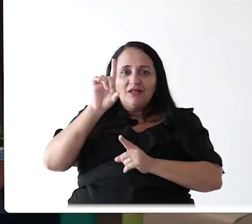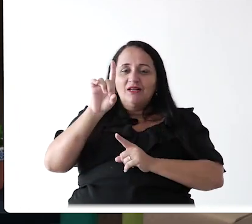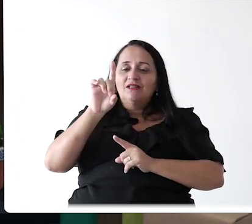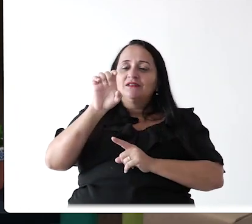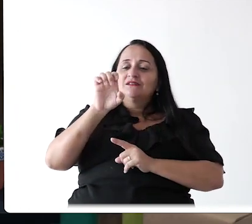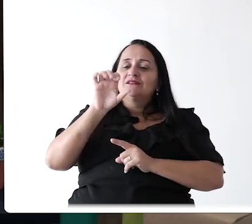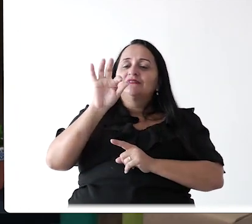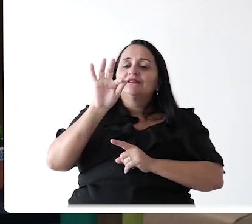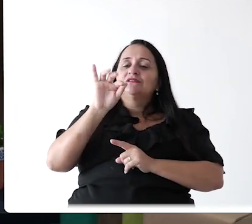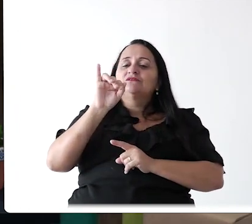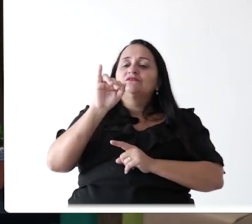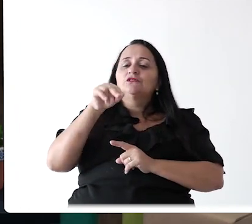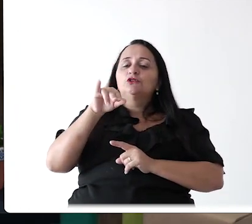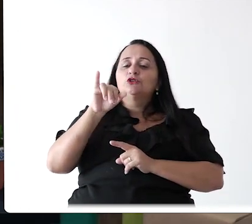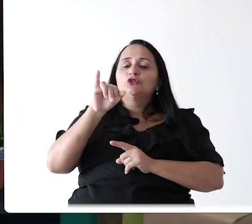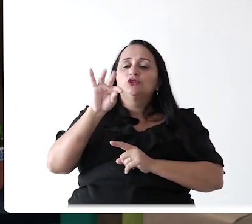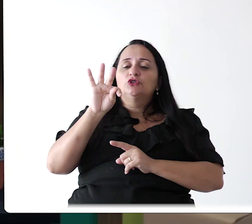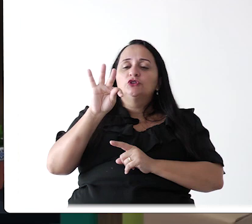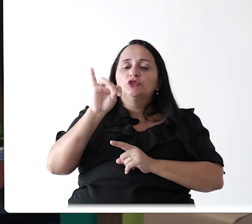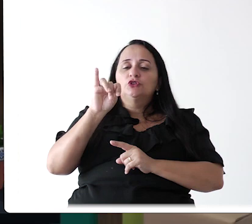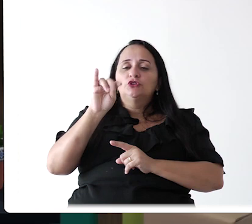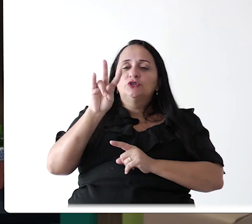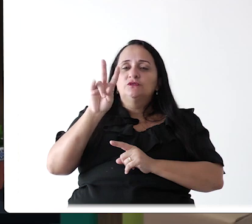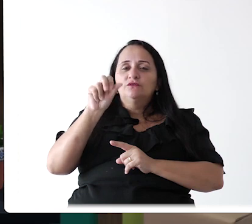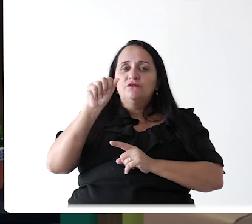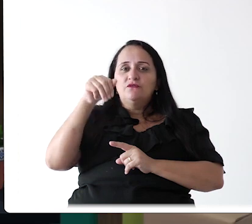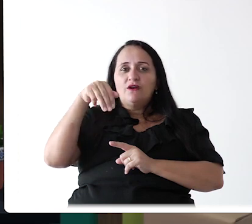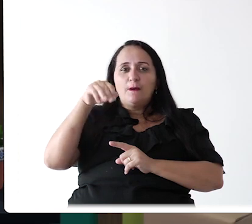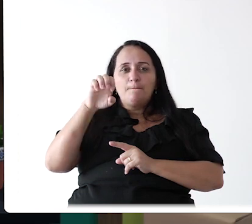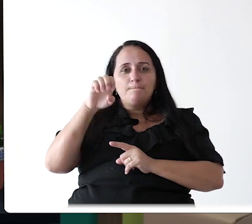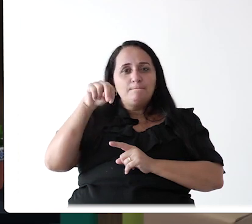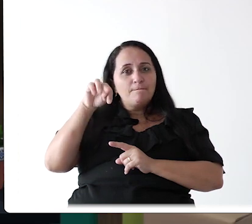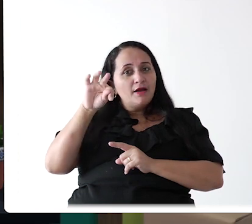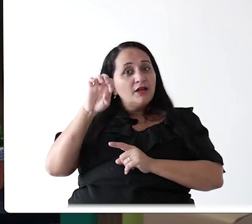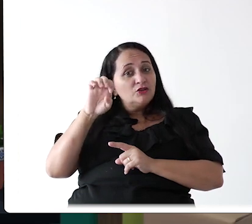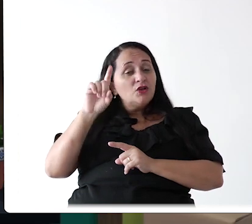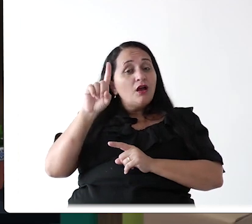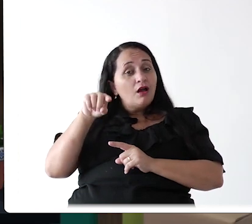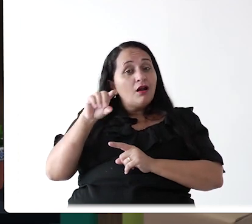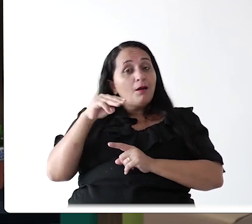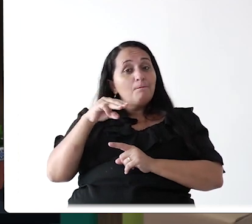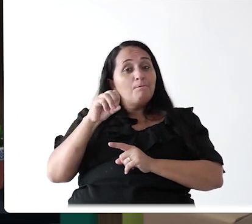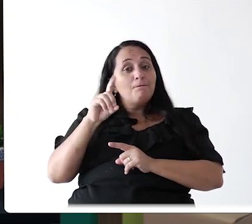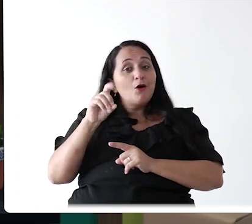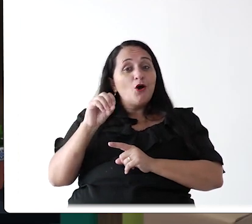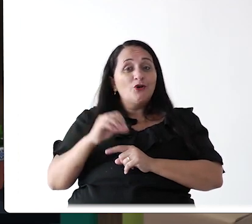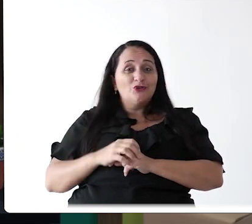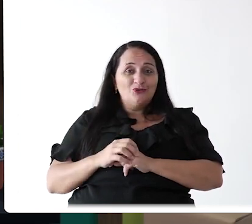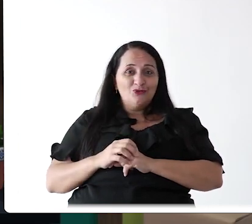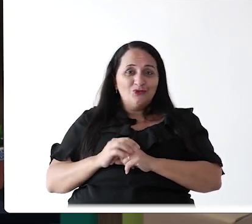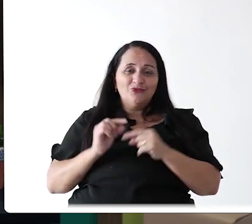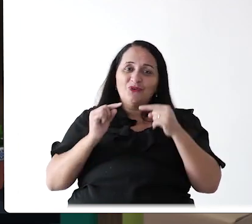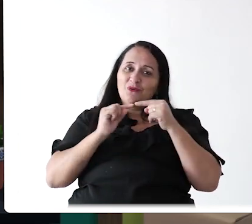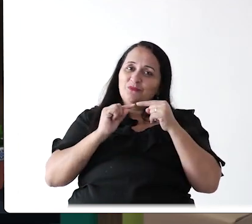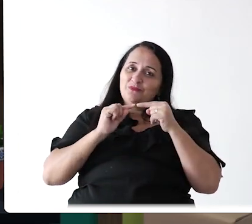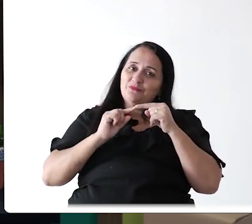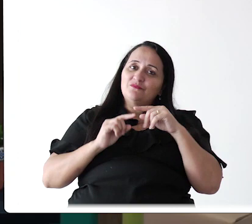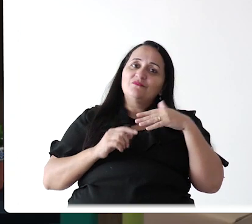definitivamente. Era de modo, certo? E agora utilizamos a expressão